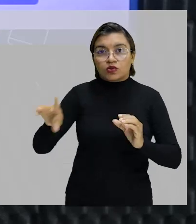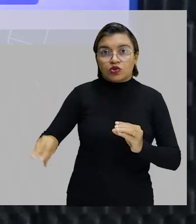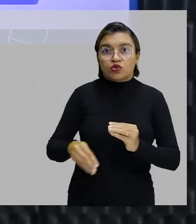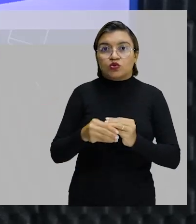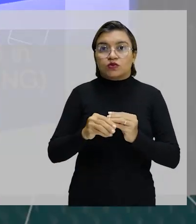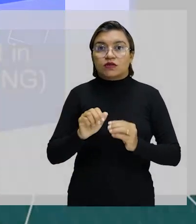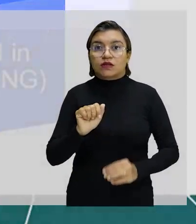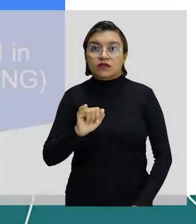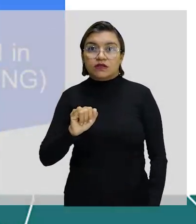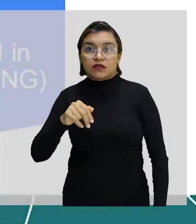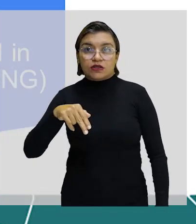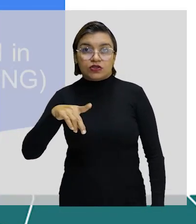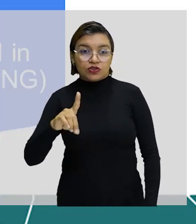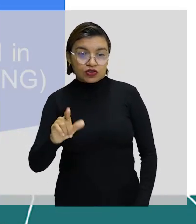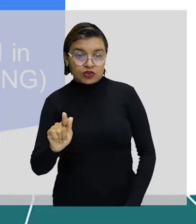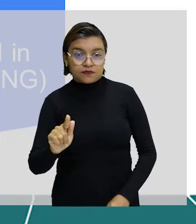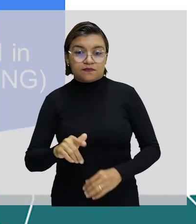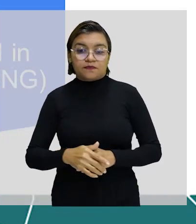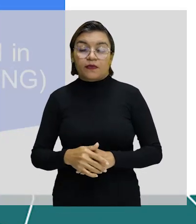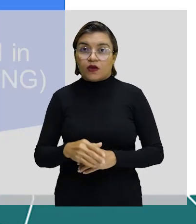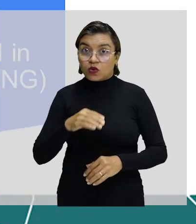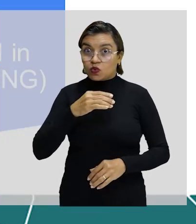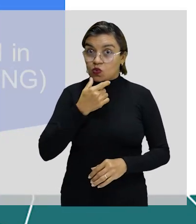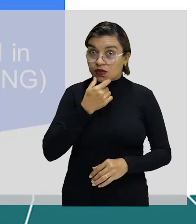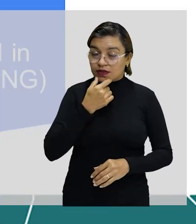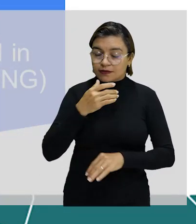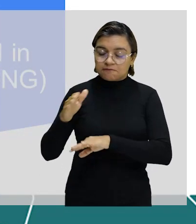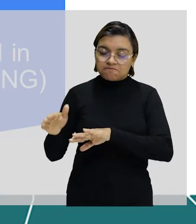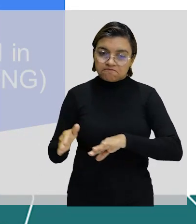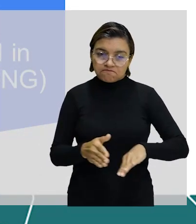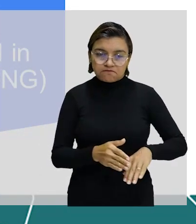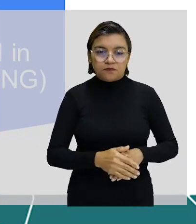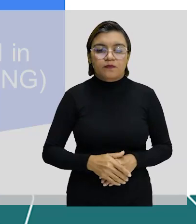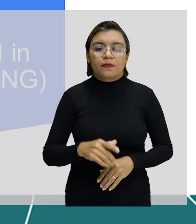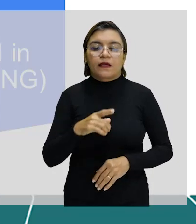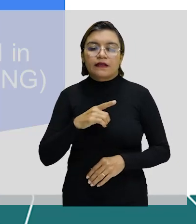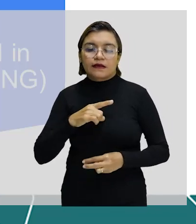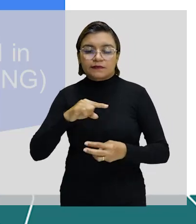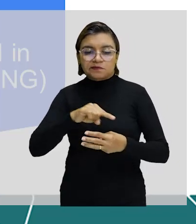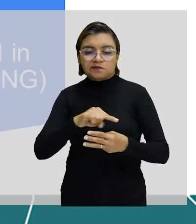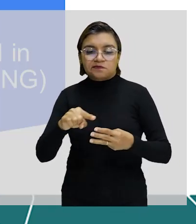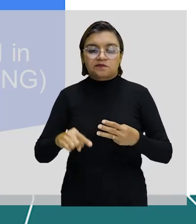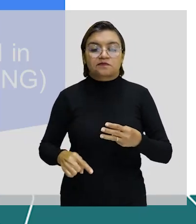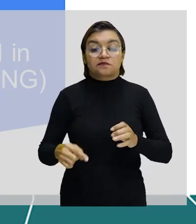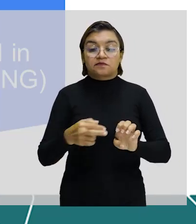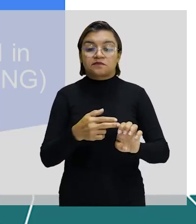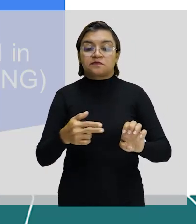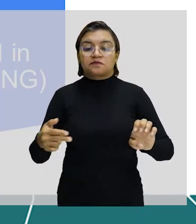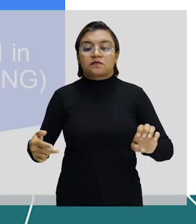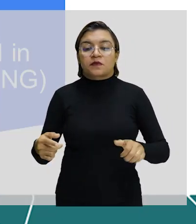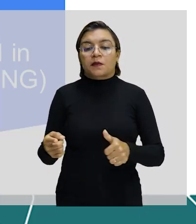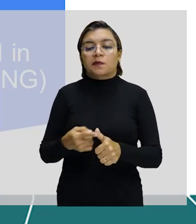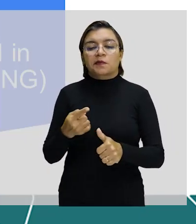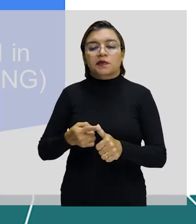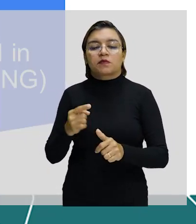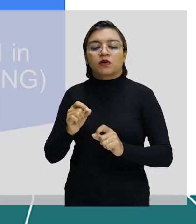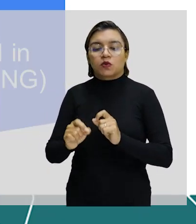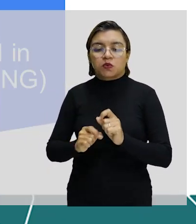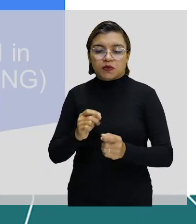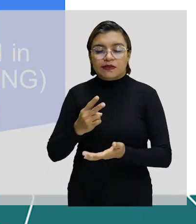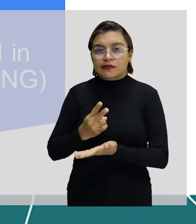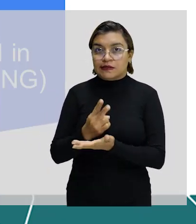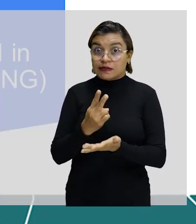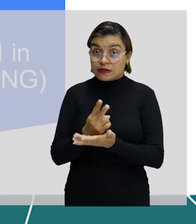Tá bom? Continuando, então, e falando um pouquinho desses 3 elementos. Primeira informação, sempre que nós falamos